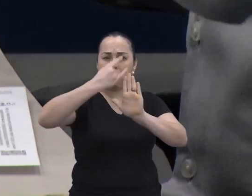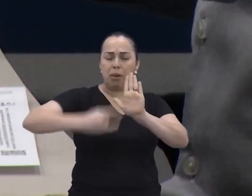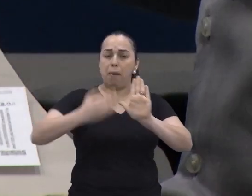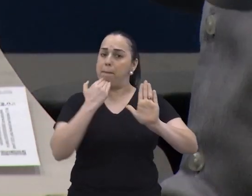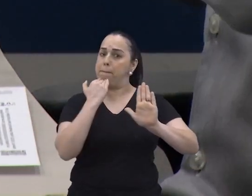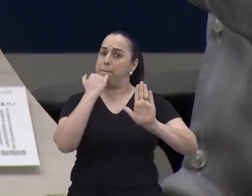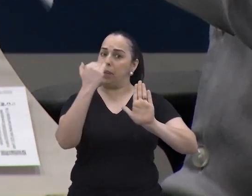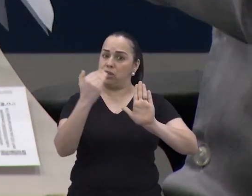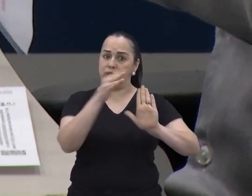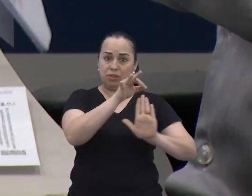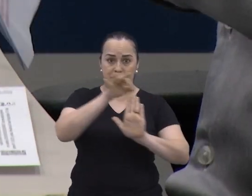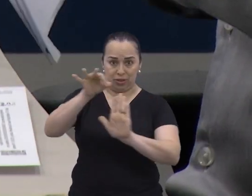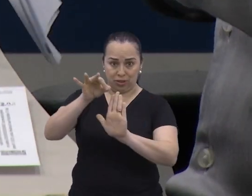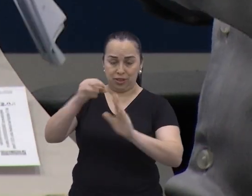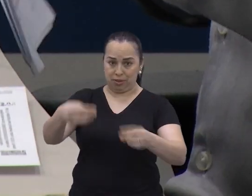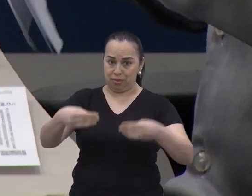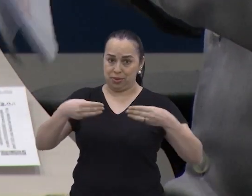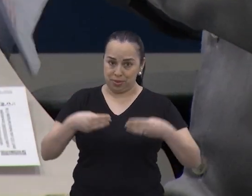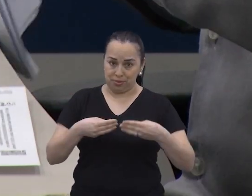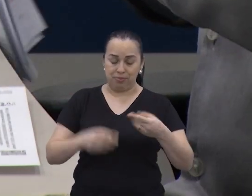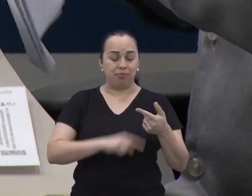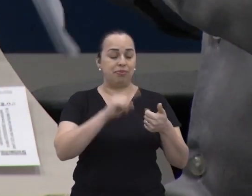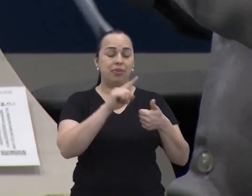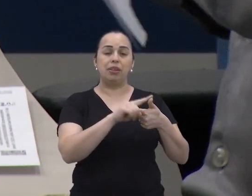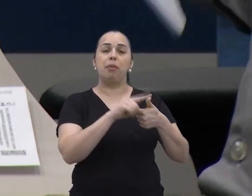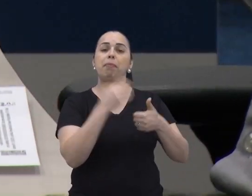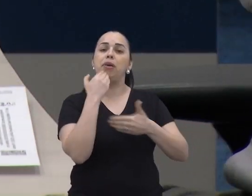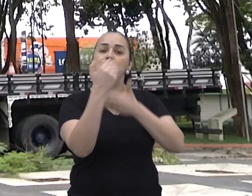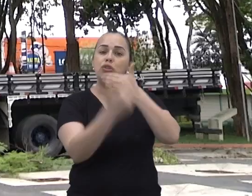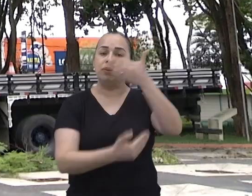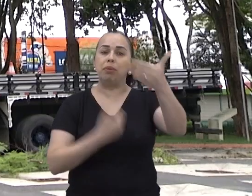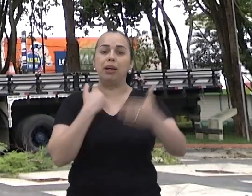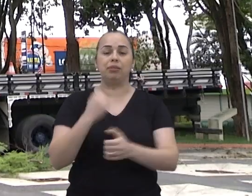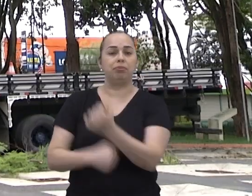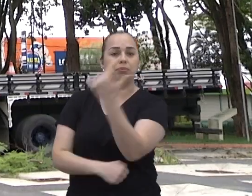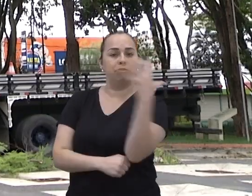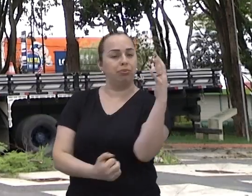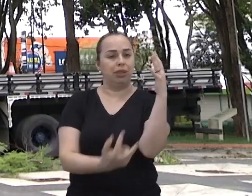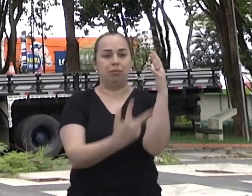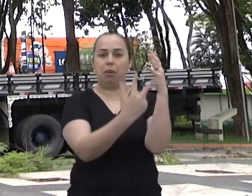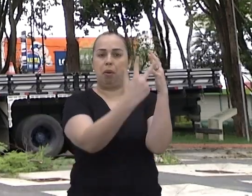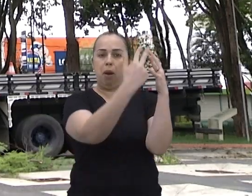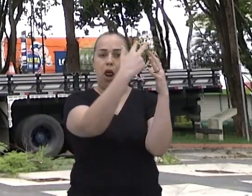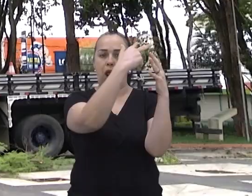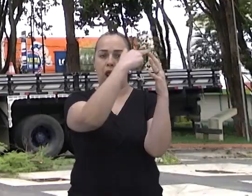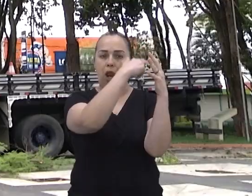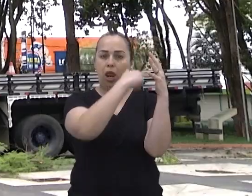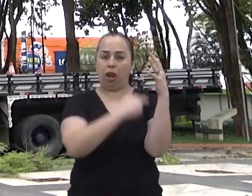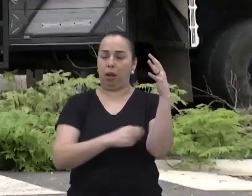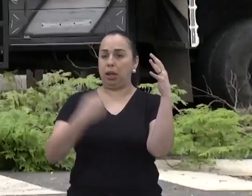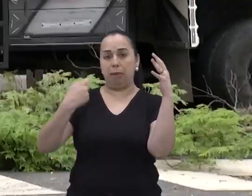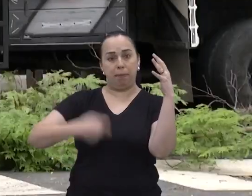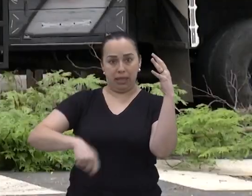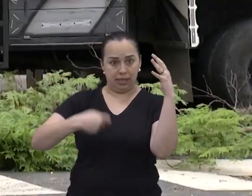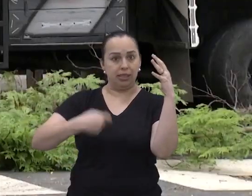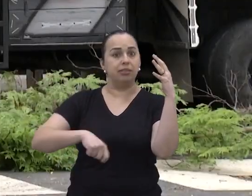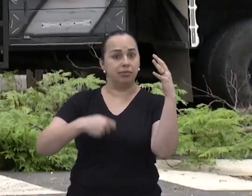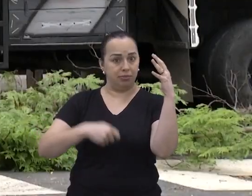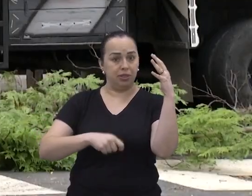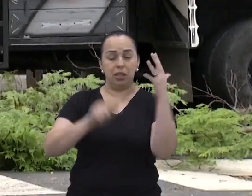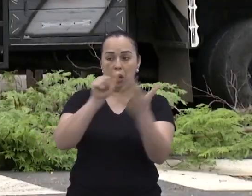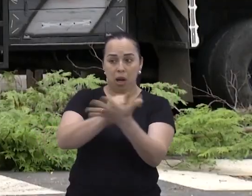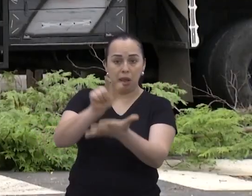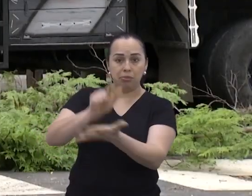documentos entre requerimentos, indicações e moções. Desses pedidos estavam solicitações à Prefeitura para a realização